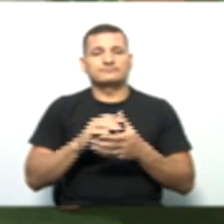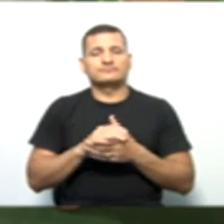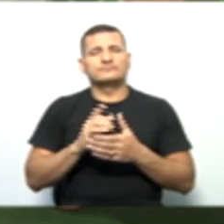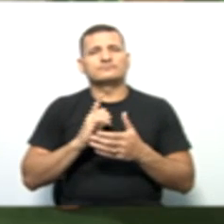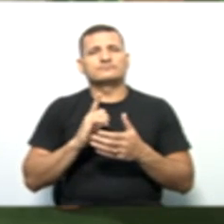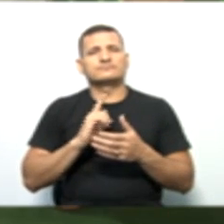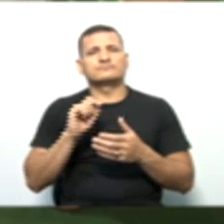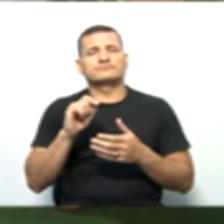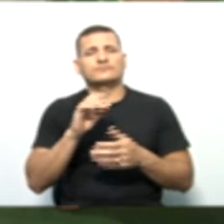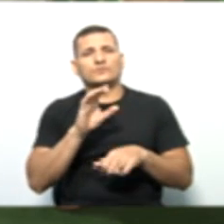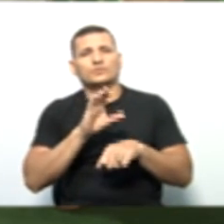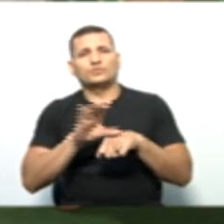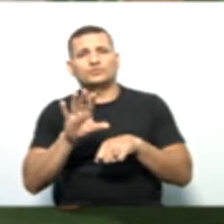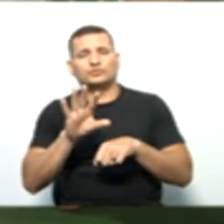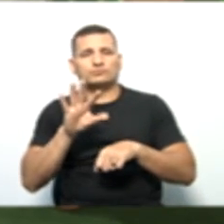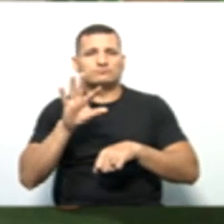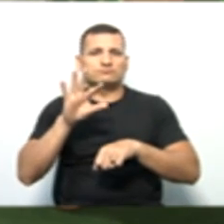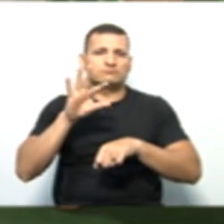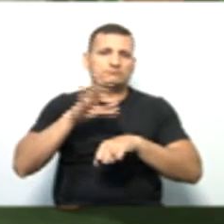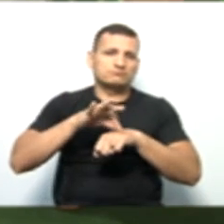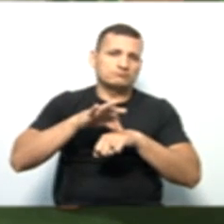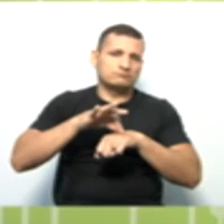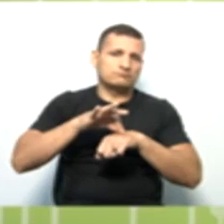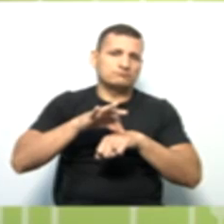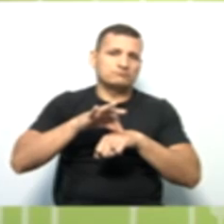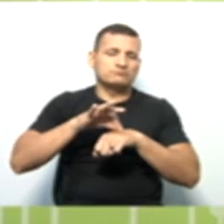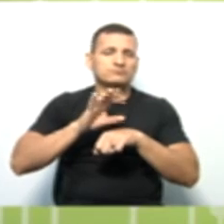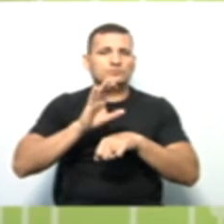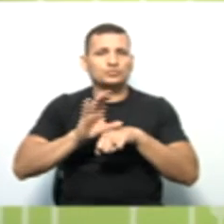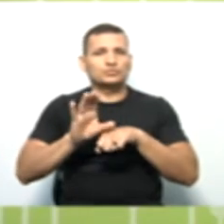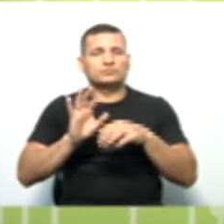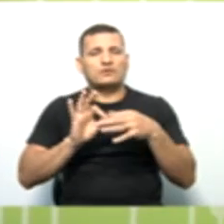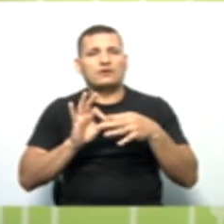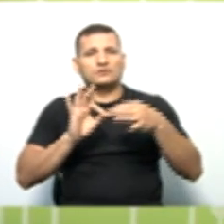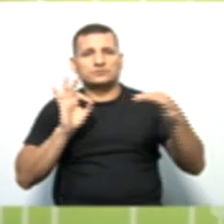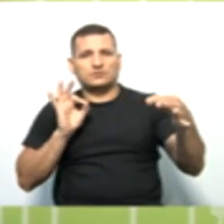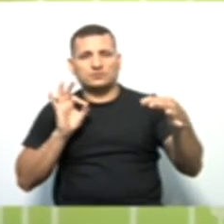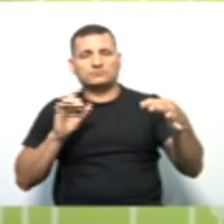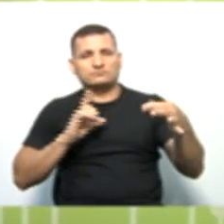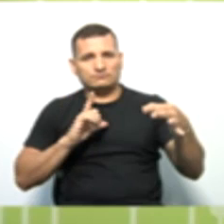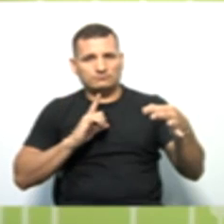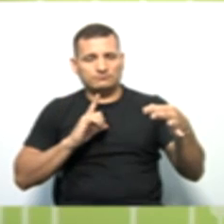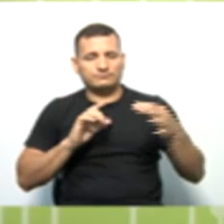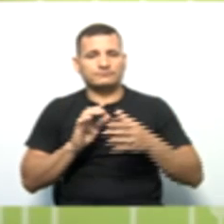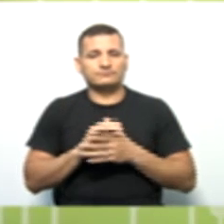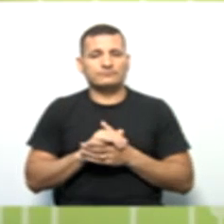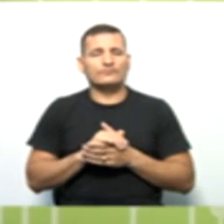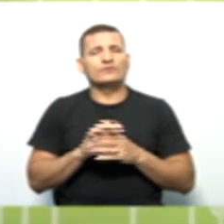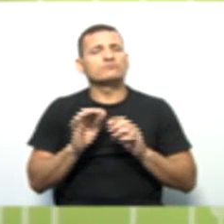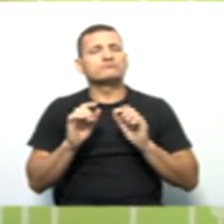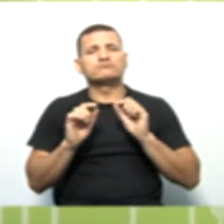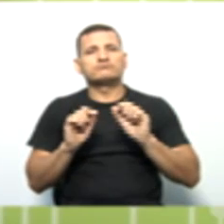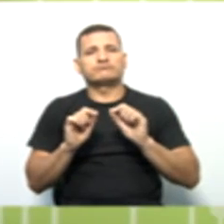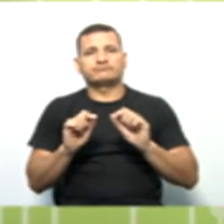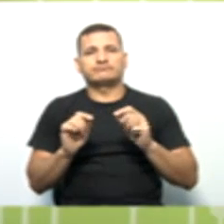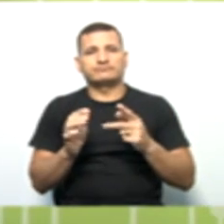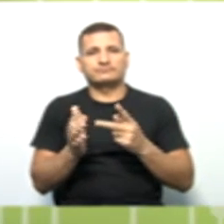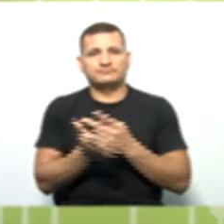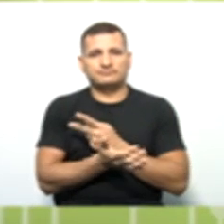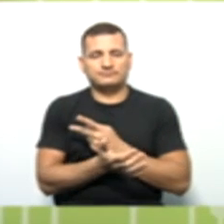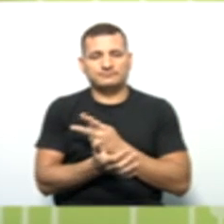cursos presenciais e esse é EAD. Não é isso que é o curso que a gente está ministrando aqui para vocês. E aí o que acontece, tá,